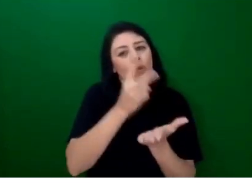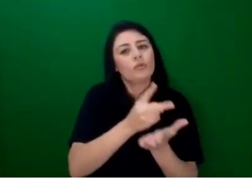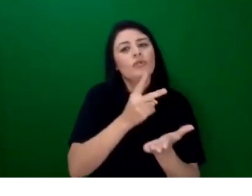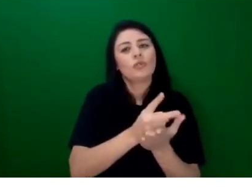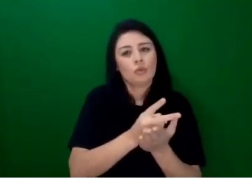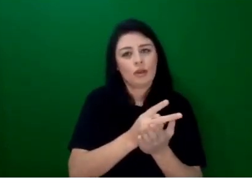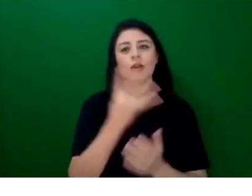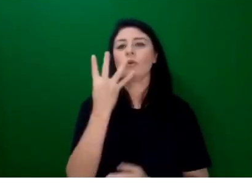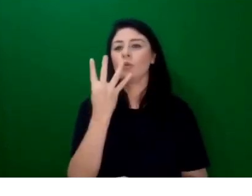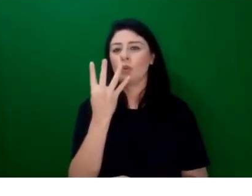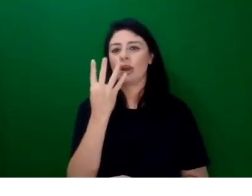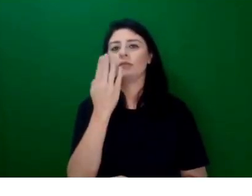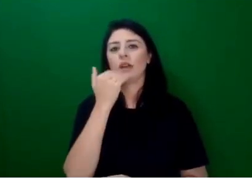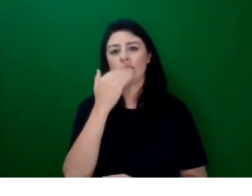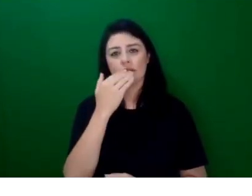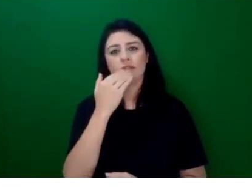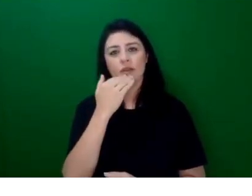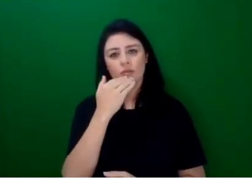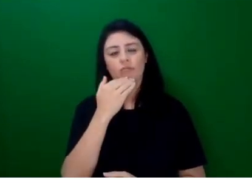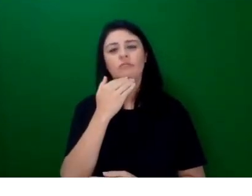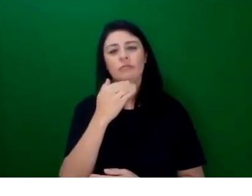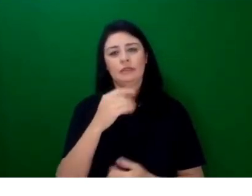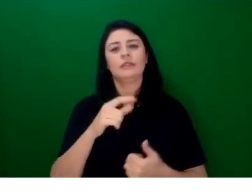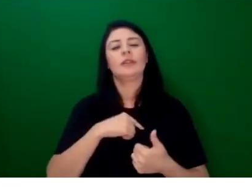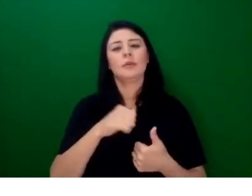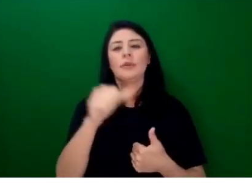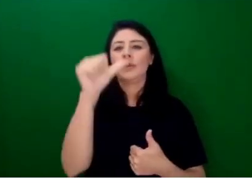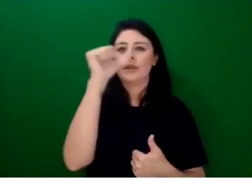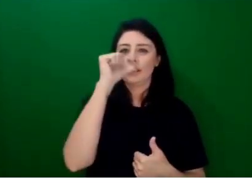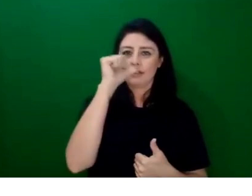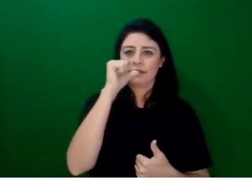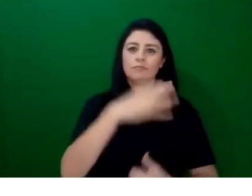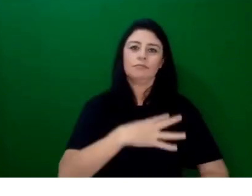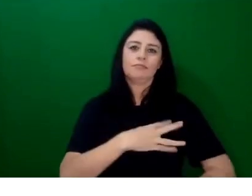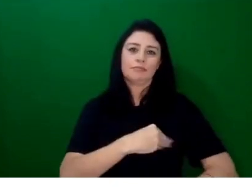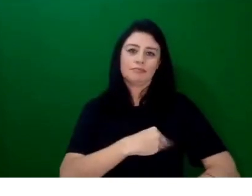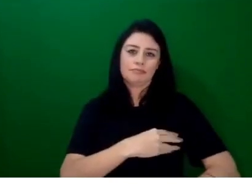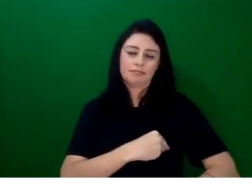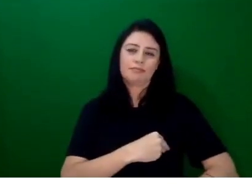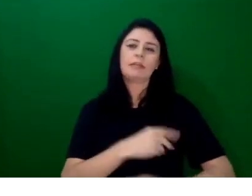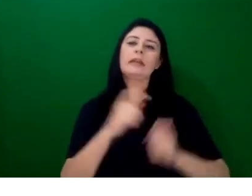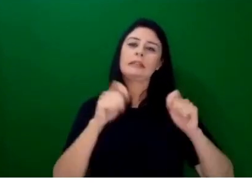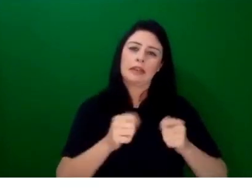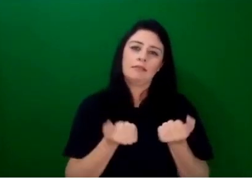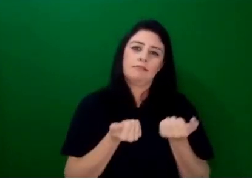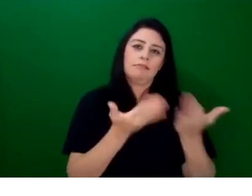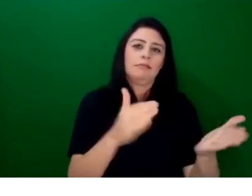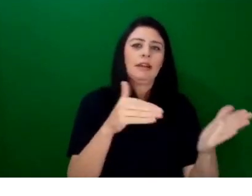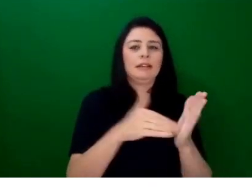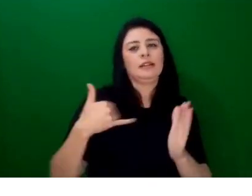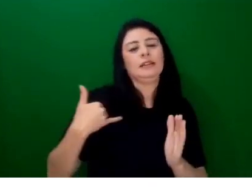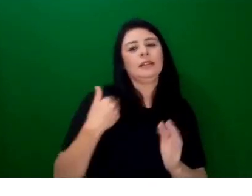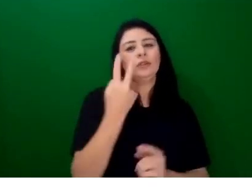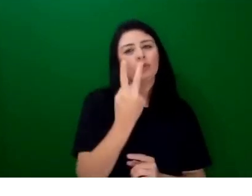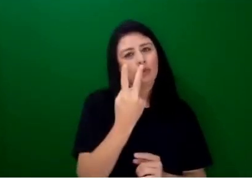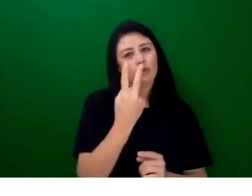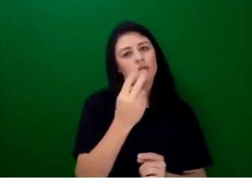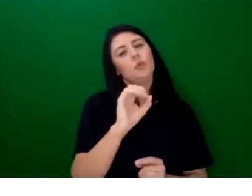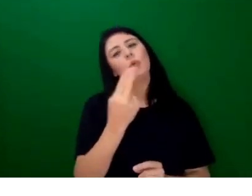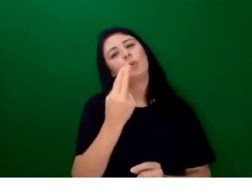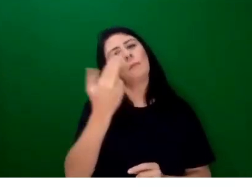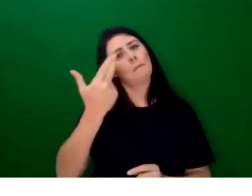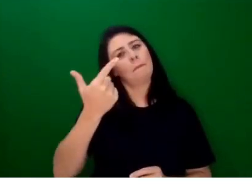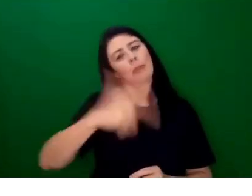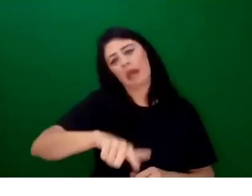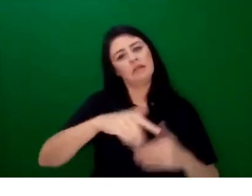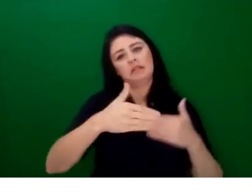Continuar com as 4 refeições, então o leite materno ele pode continuar sendo oferecido até os 2 anos ou mais, de acordo